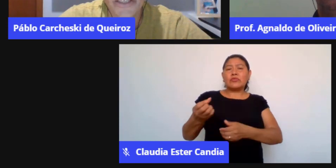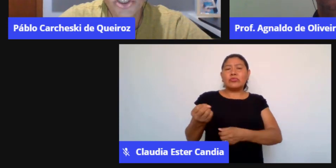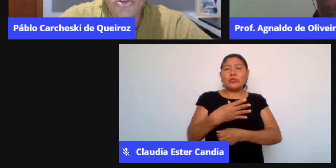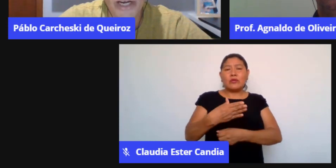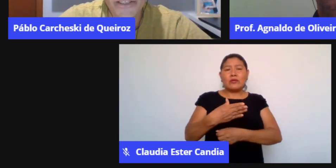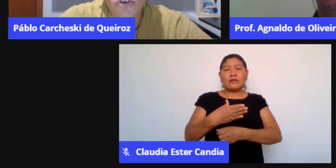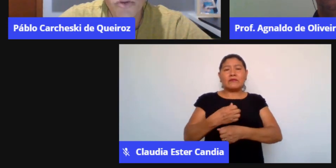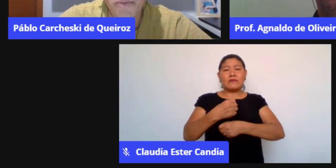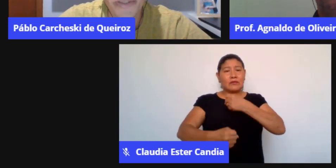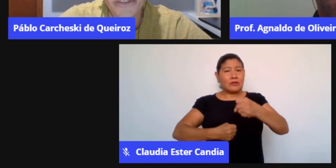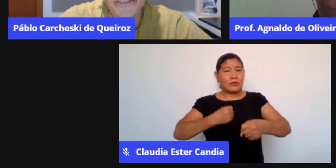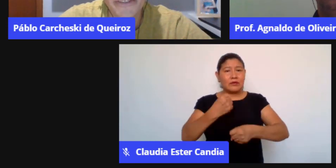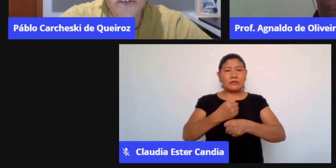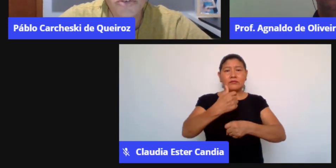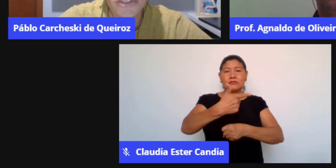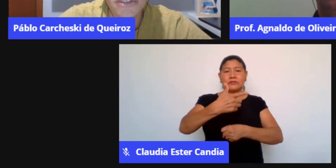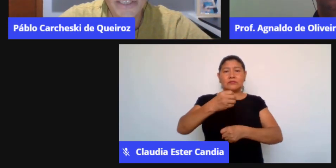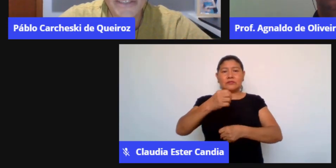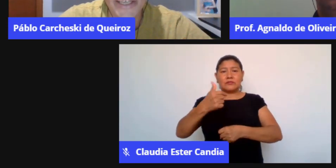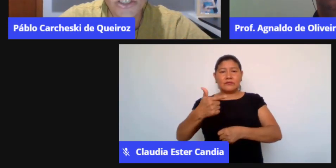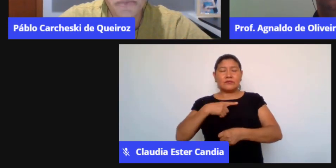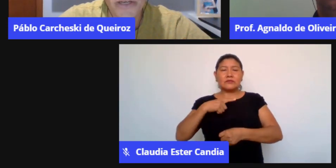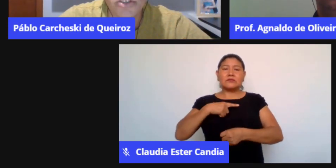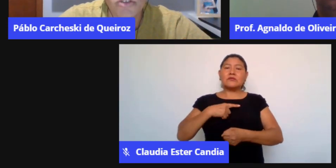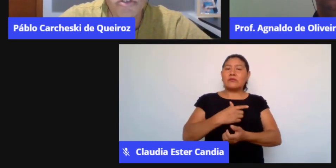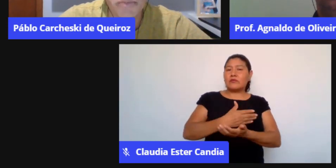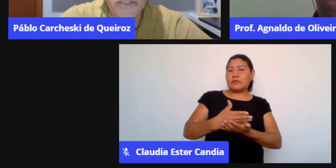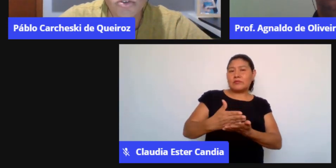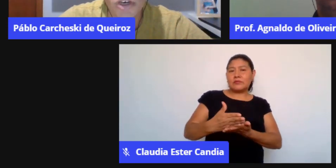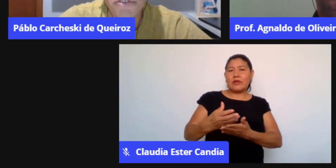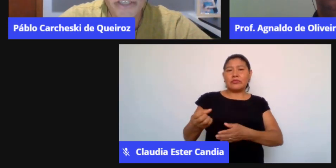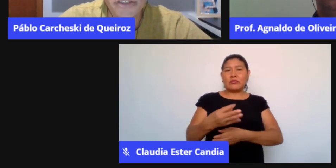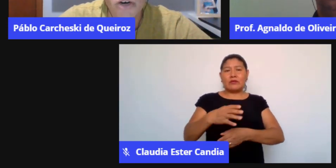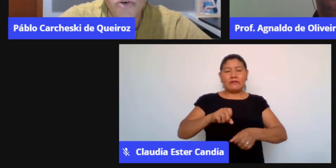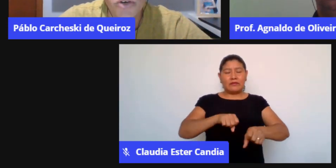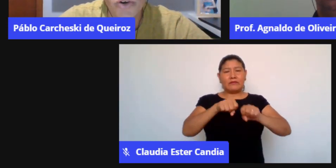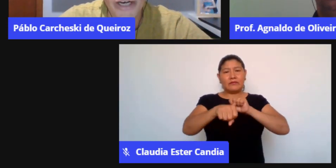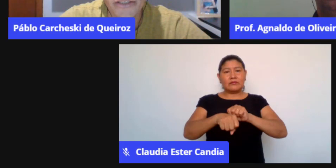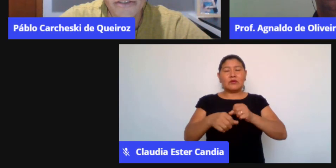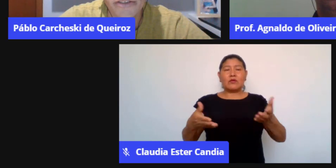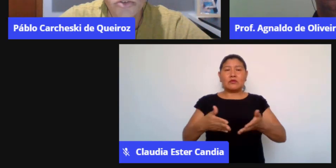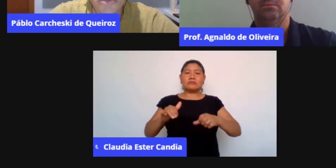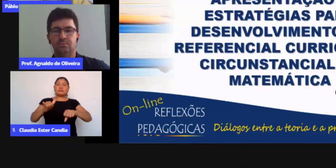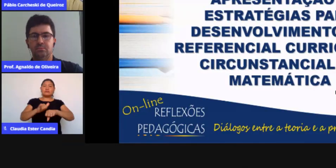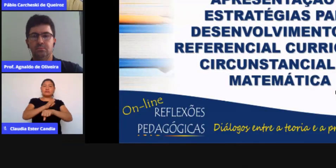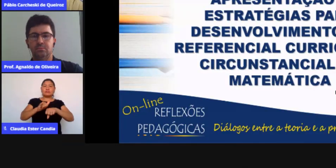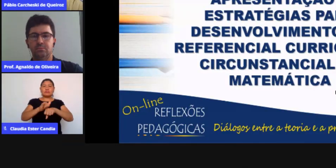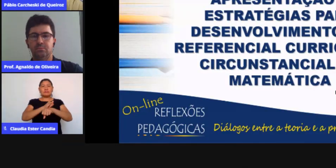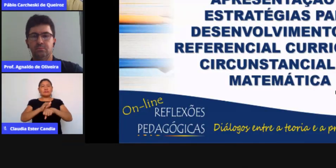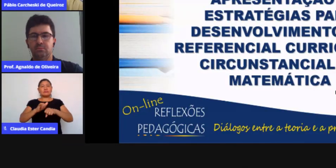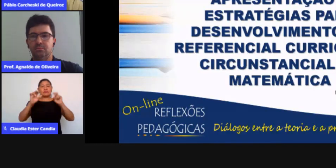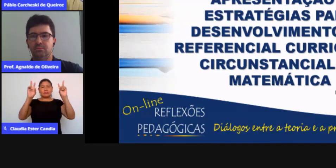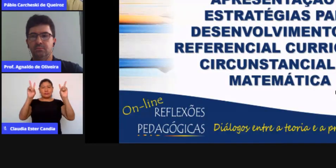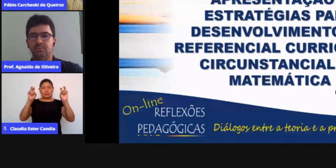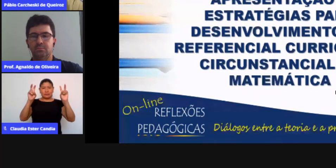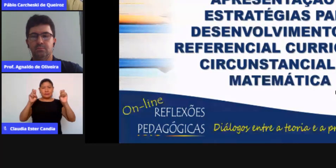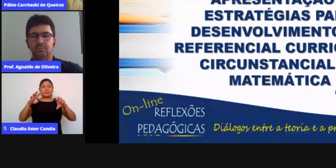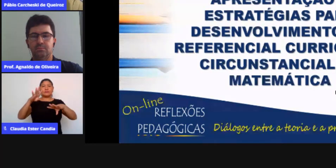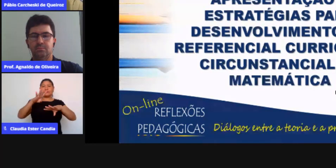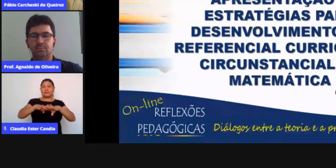está intitulada como Apresentação e Estratégias para o Desenvolvimento do Referencial Curricular Circunstancial de